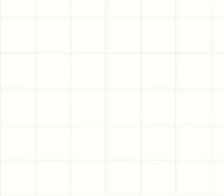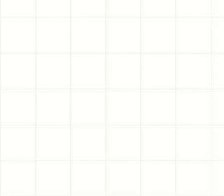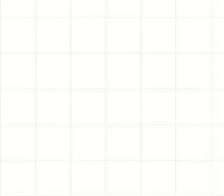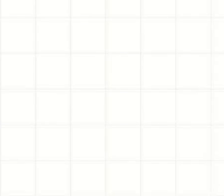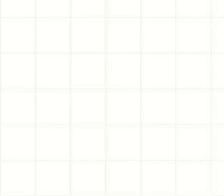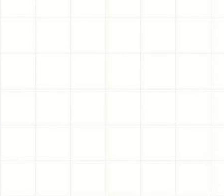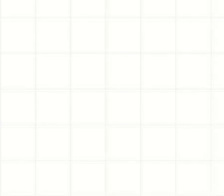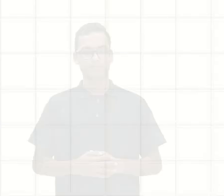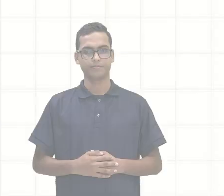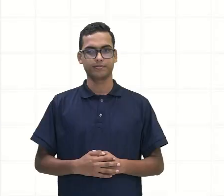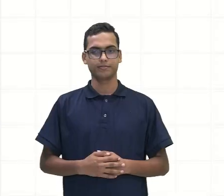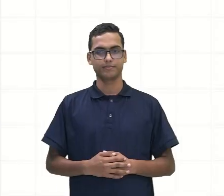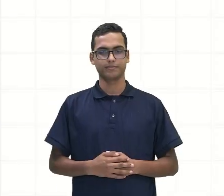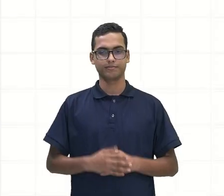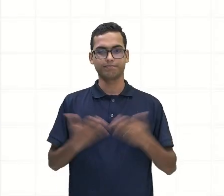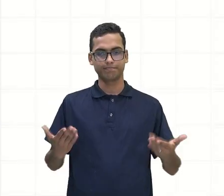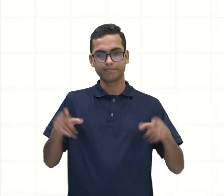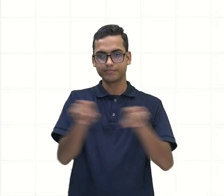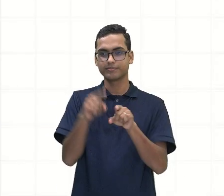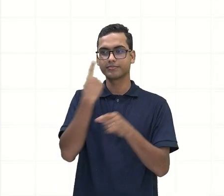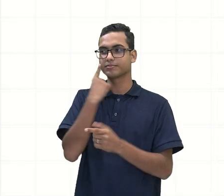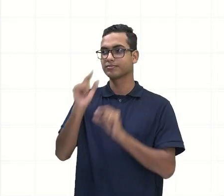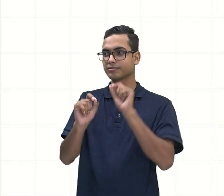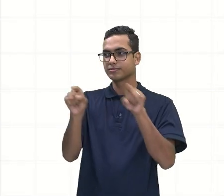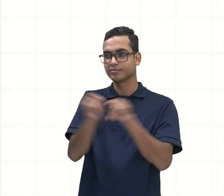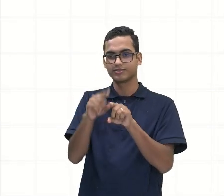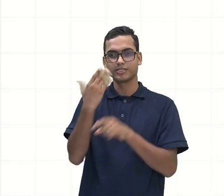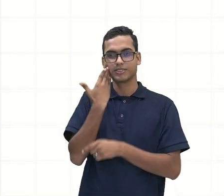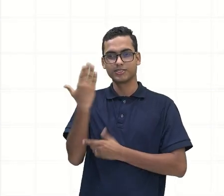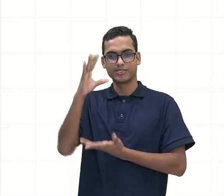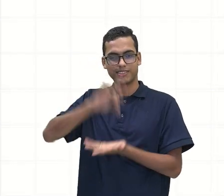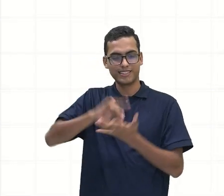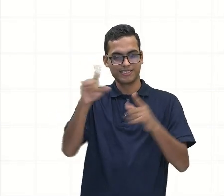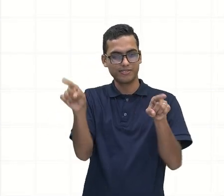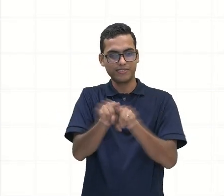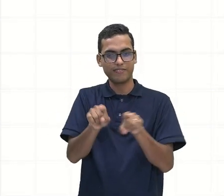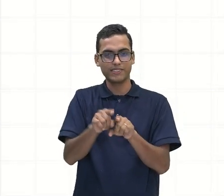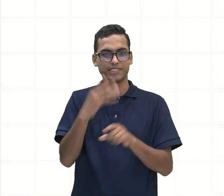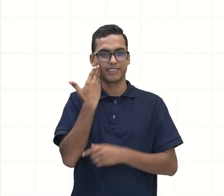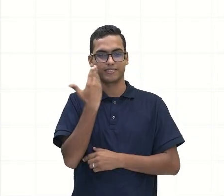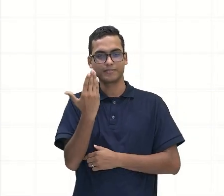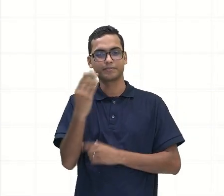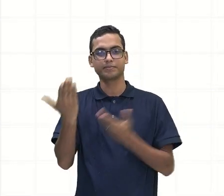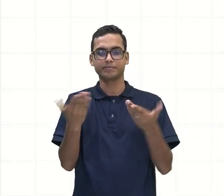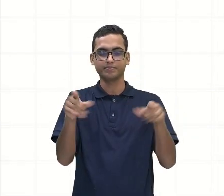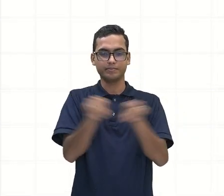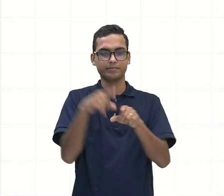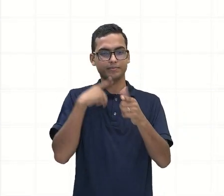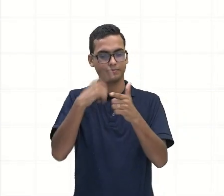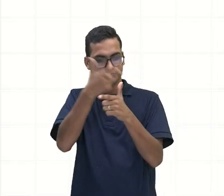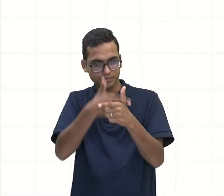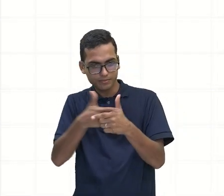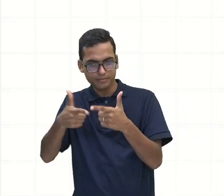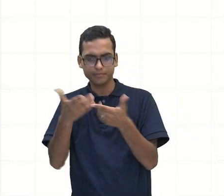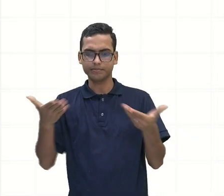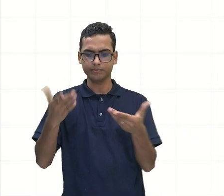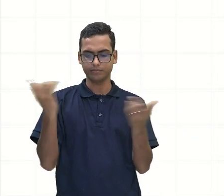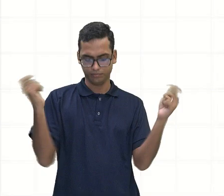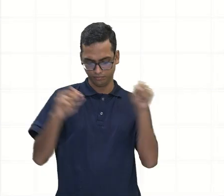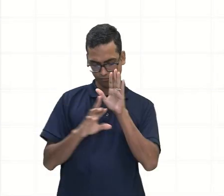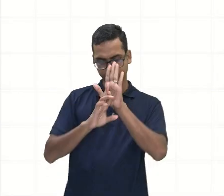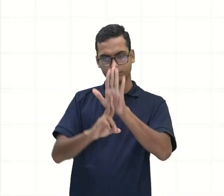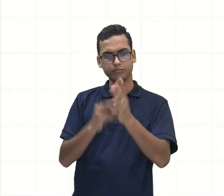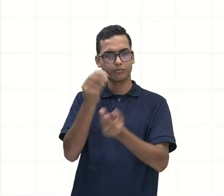a divisão e a multiplicação, ela sempre vai estar sinalizada. Então, ó, a divisão eu posso